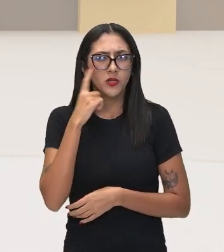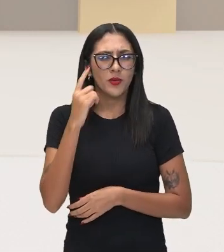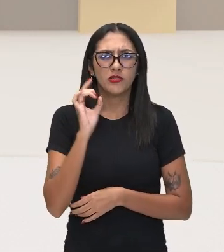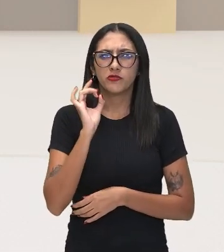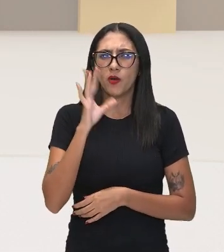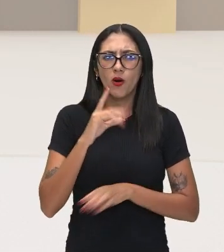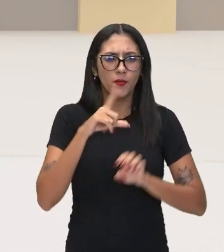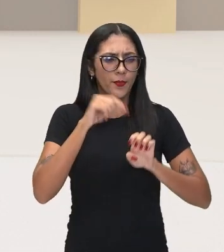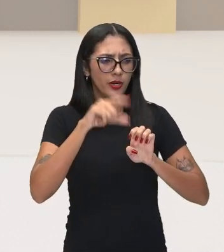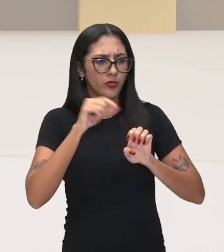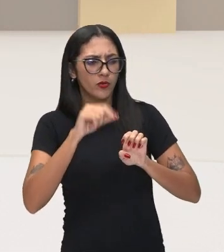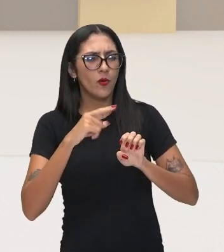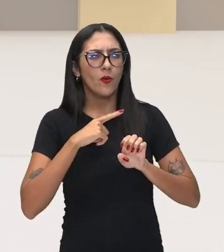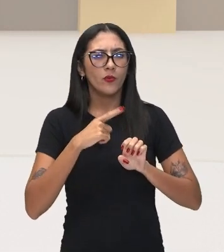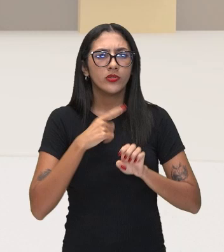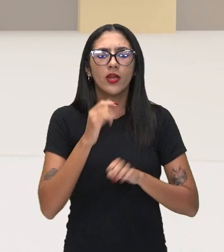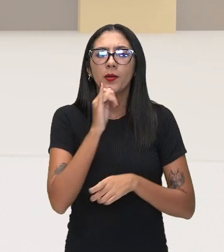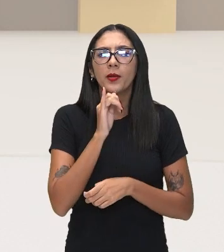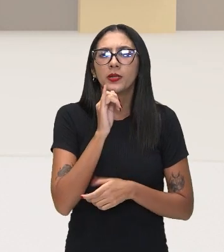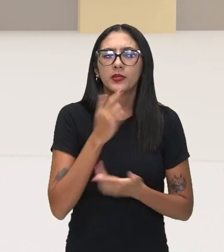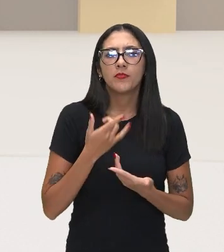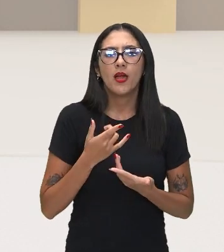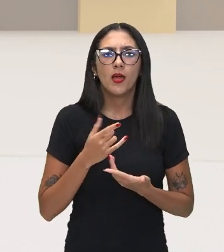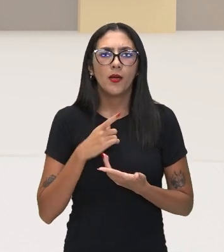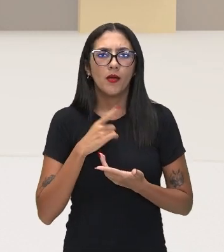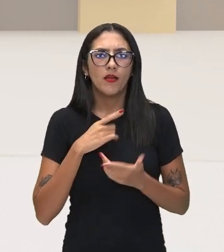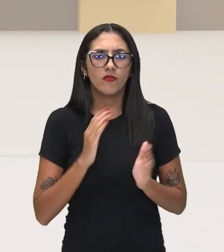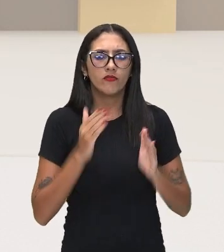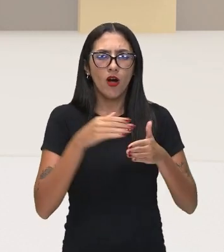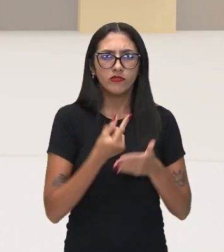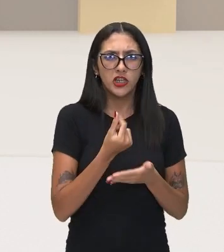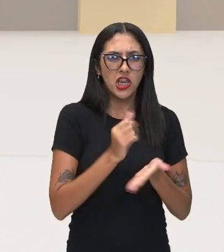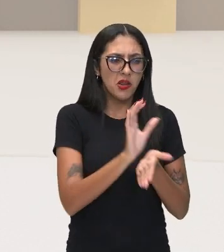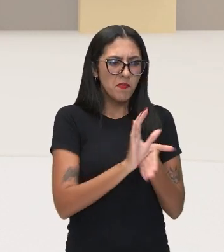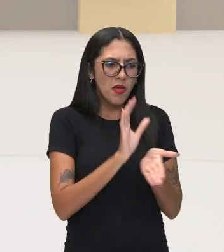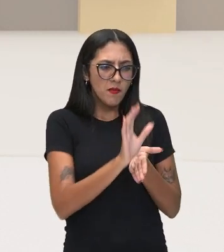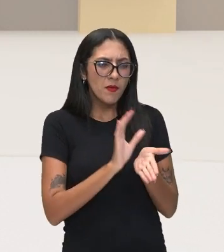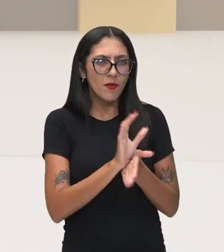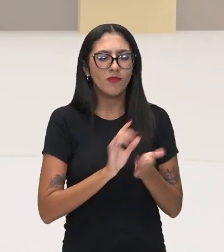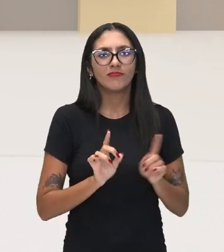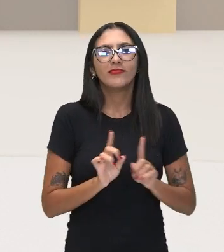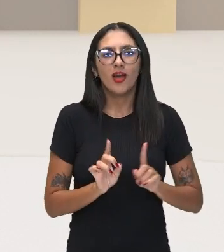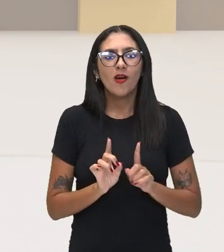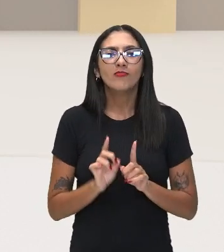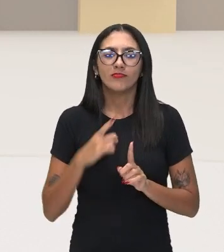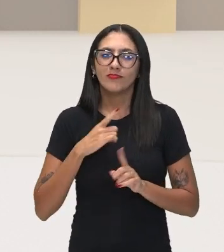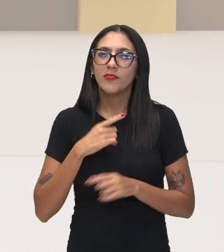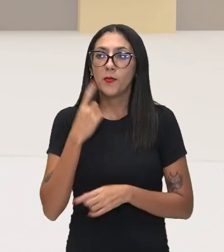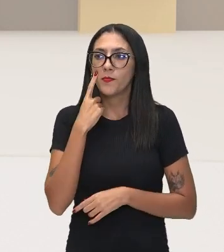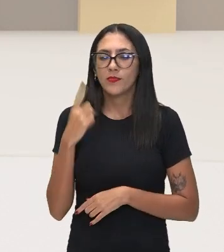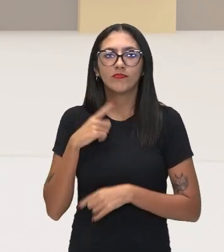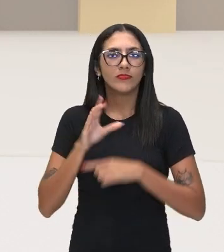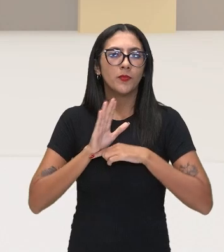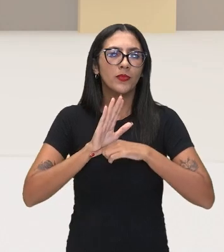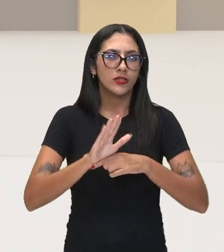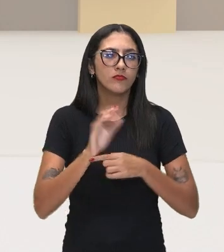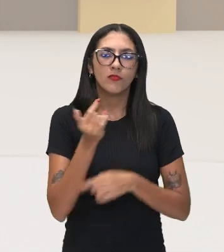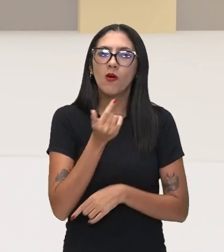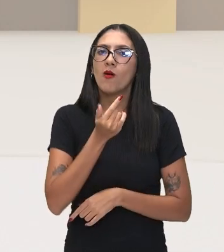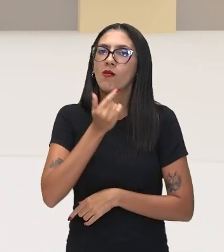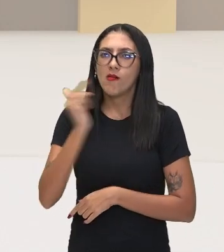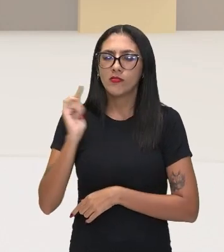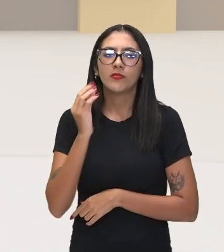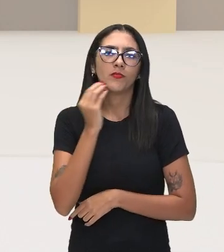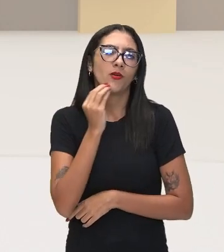empreendedor, é só empreender ali, né, atrás do lucro, né? Isso, para ter lucro, não. Nós estamos mostrando para vocês outras